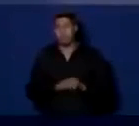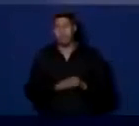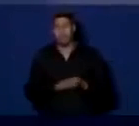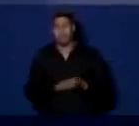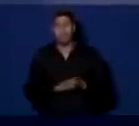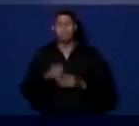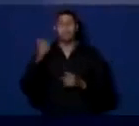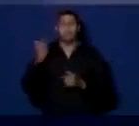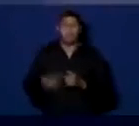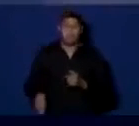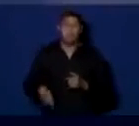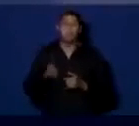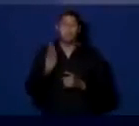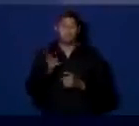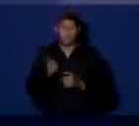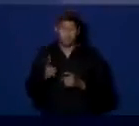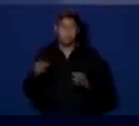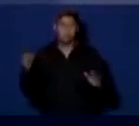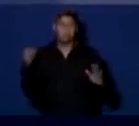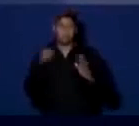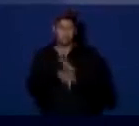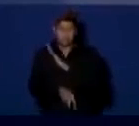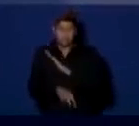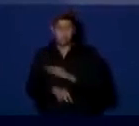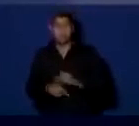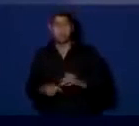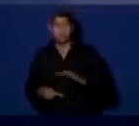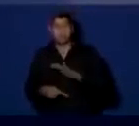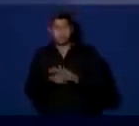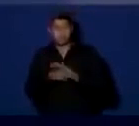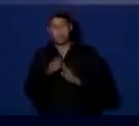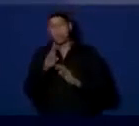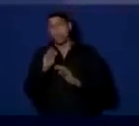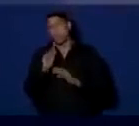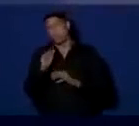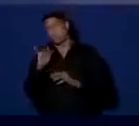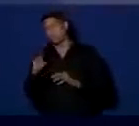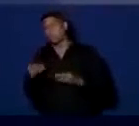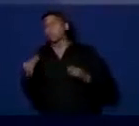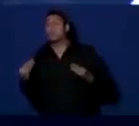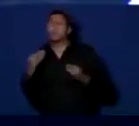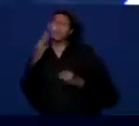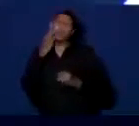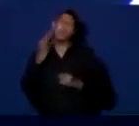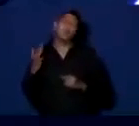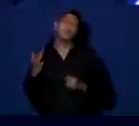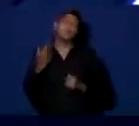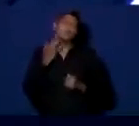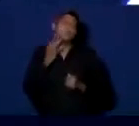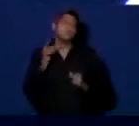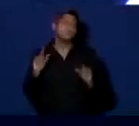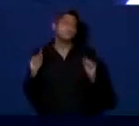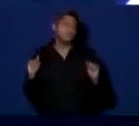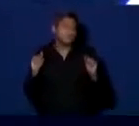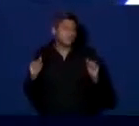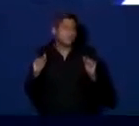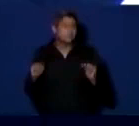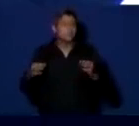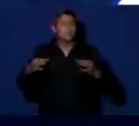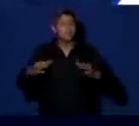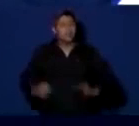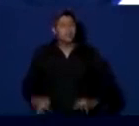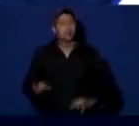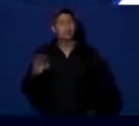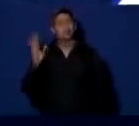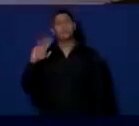Eu vou repetir a mesma pergunta que eu tinha feito para você e passei pelo Rogério. Como é que você acha que esse comportamento